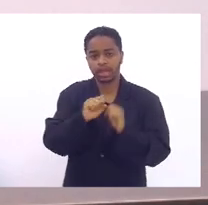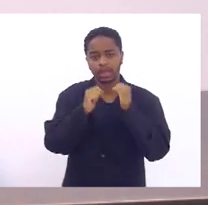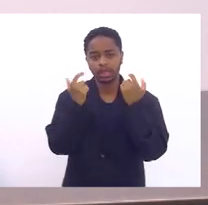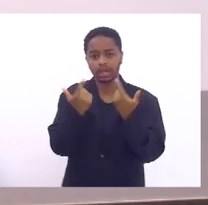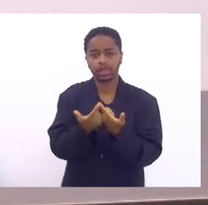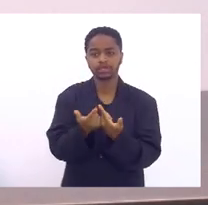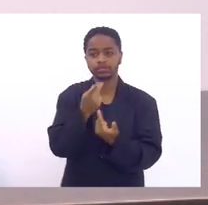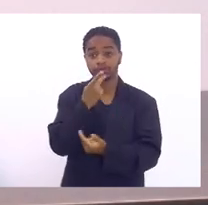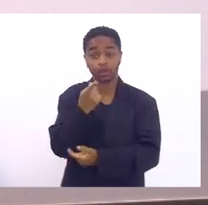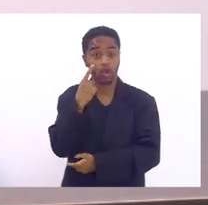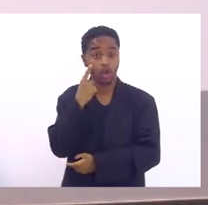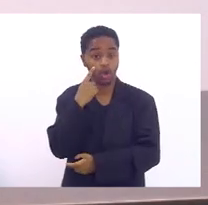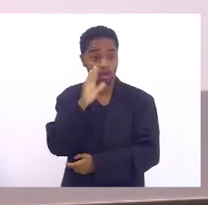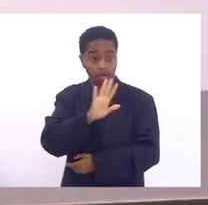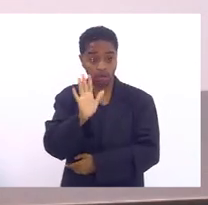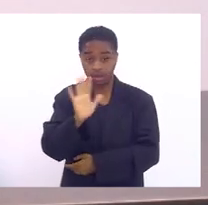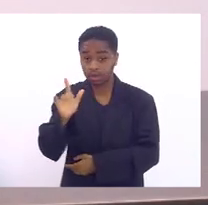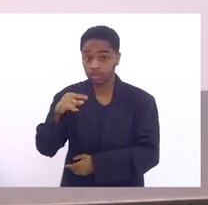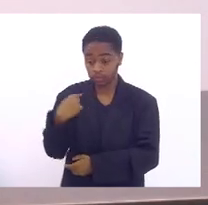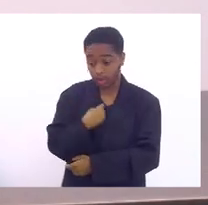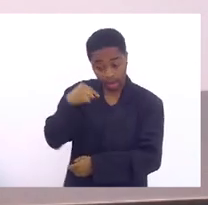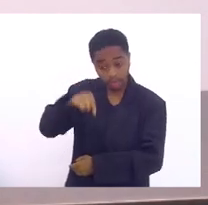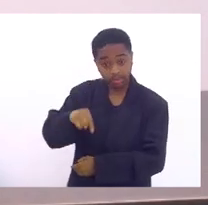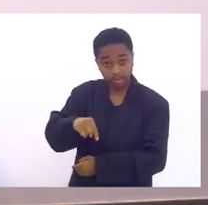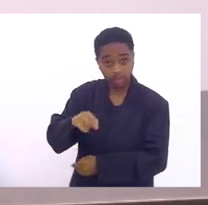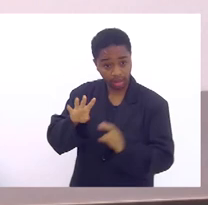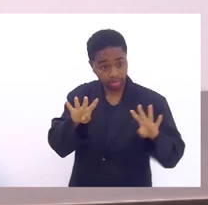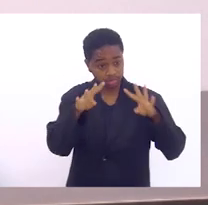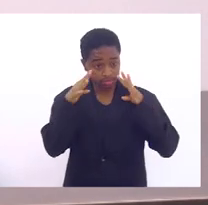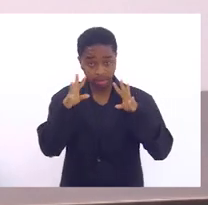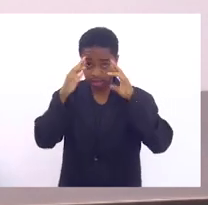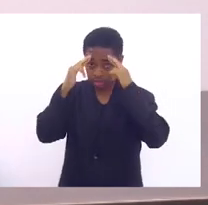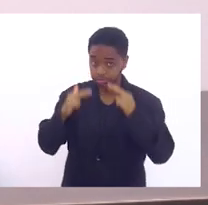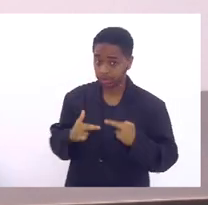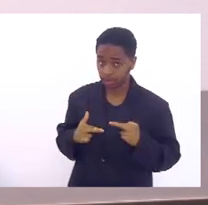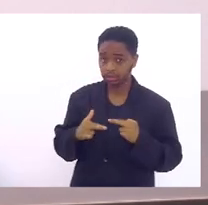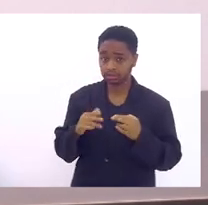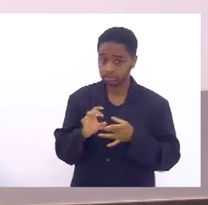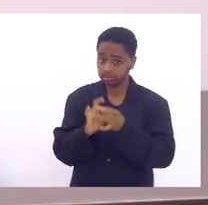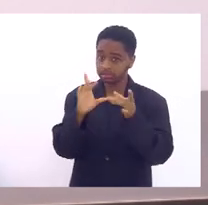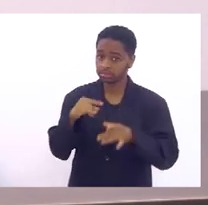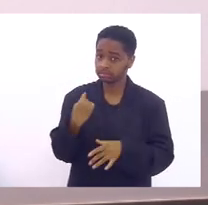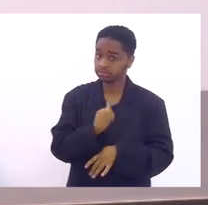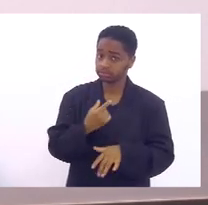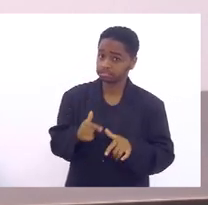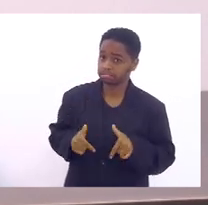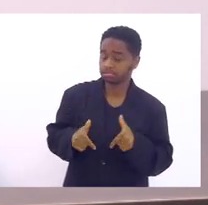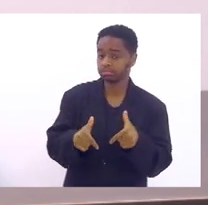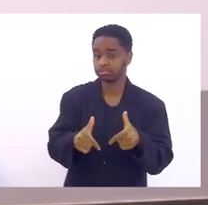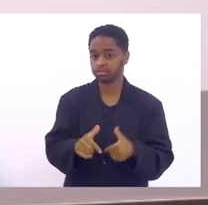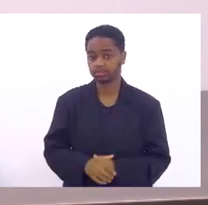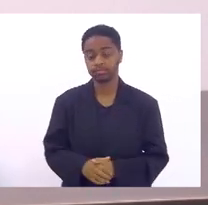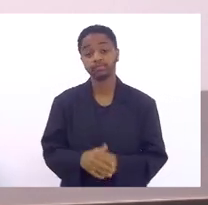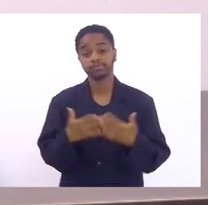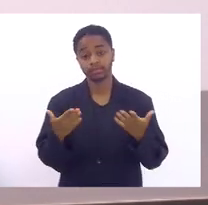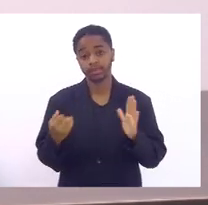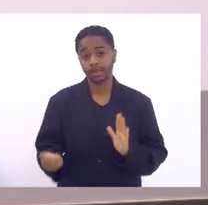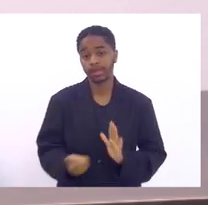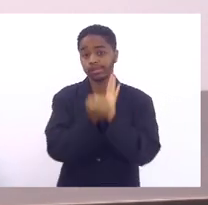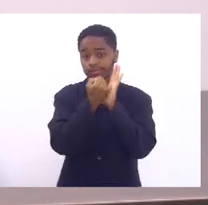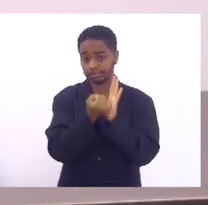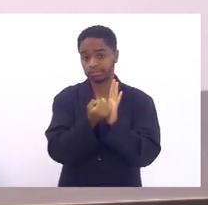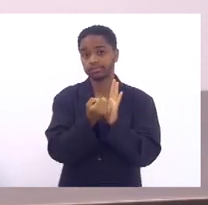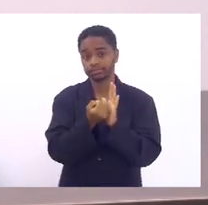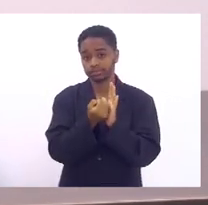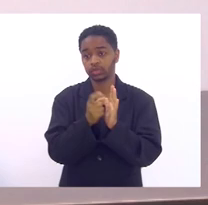falando olha aqui estamos aqui nos escutem nos respeitem nos deem espaço então assim eu acho que é é simbólico a gente tá aqui